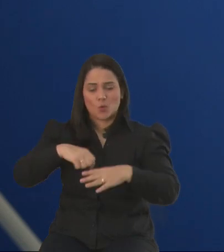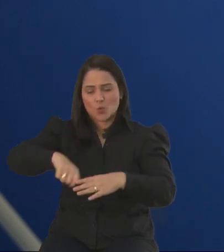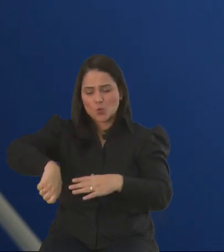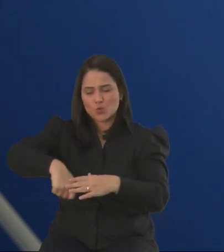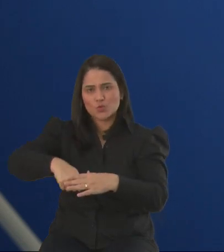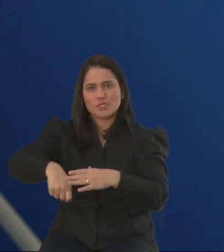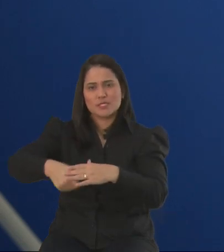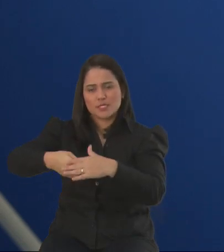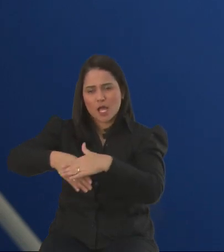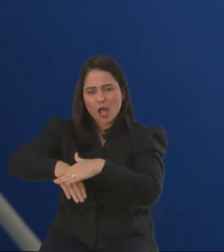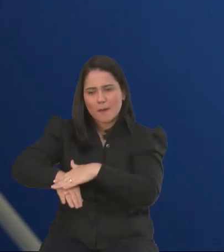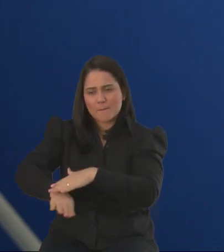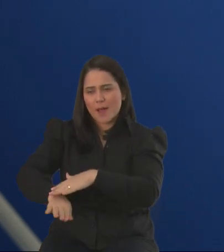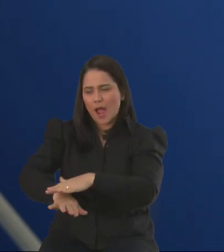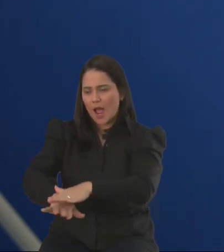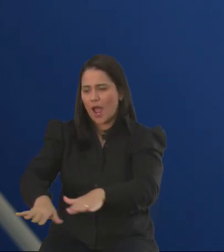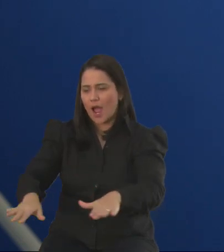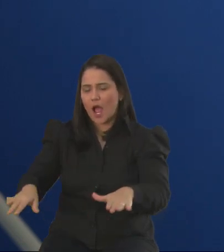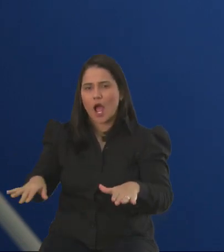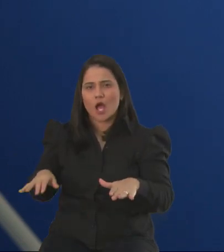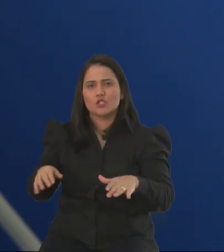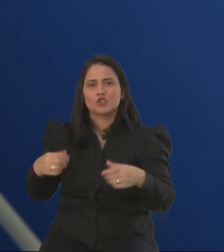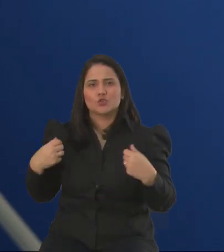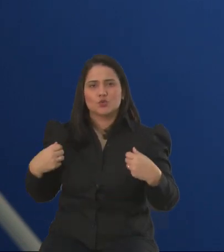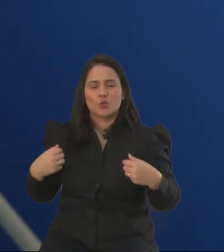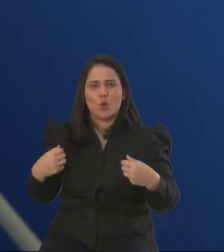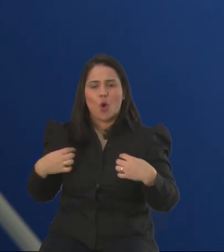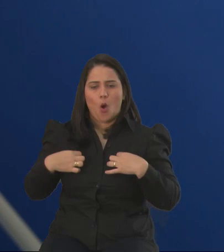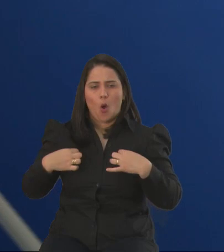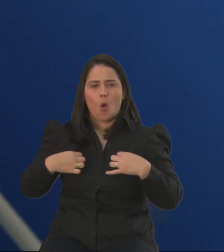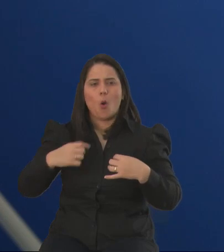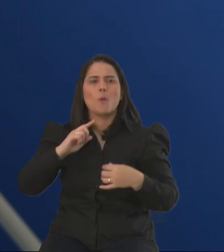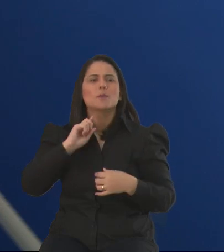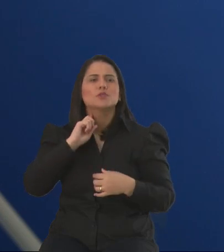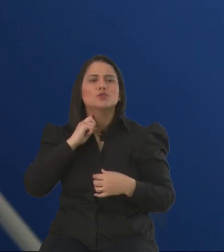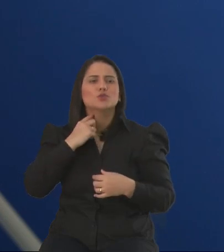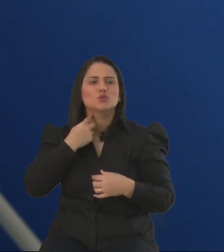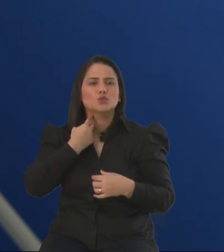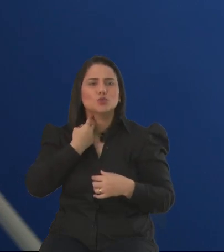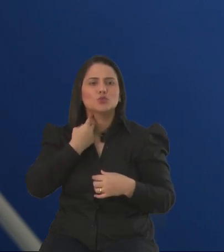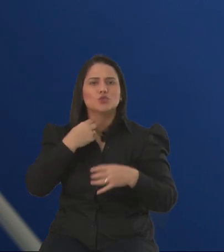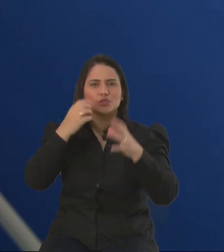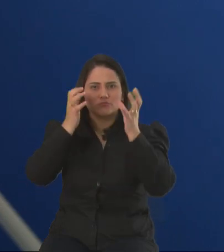das trouxas, roupagens sujas dos brancos.